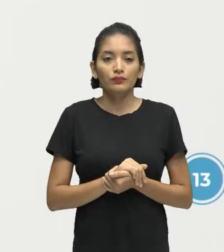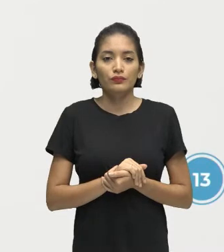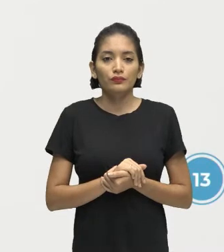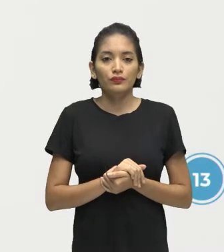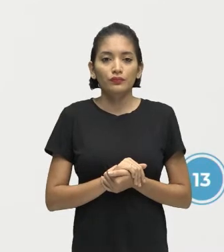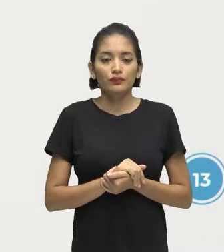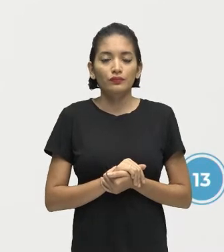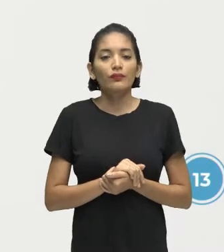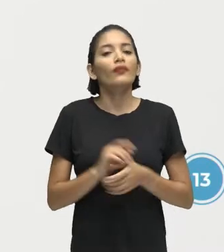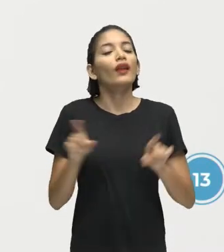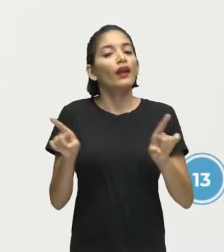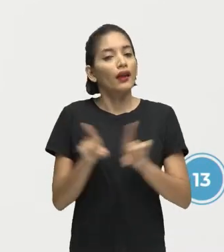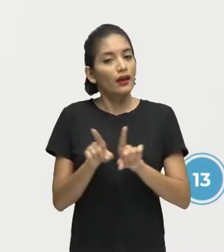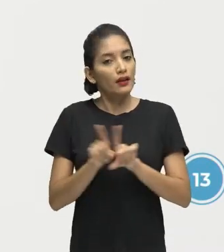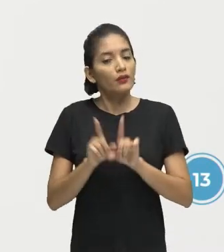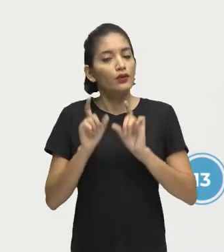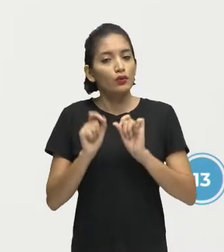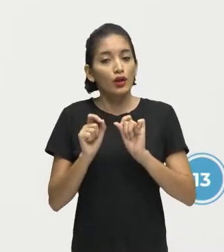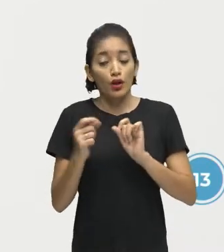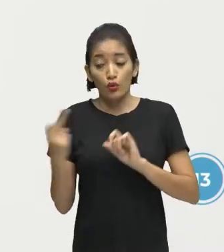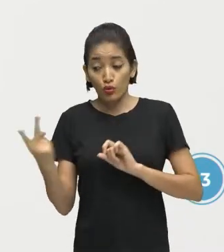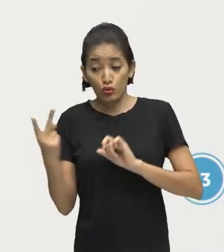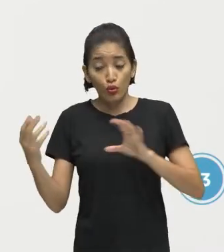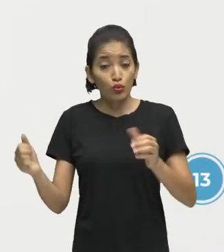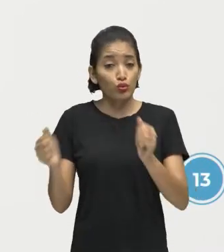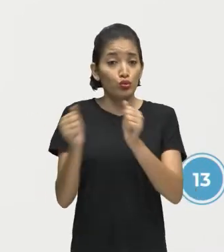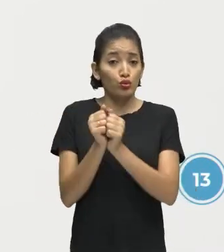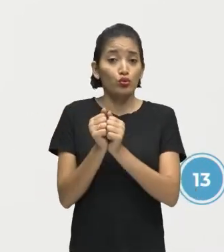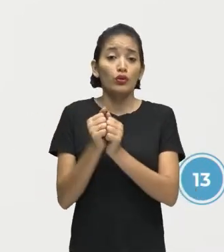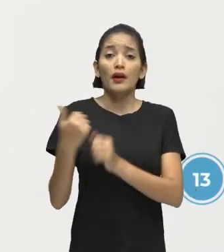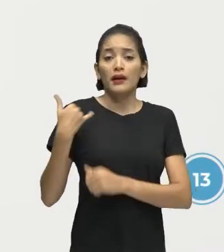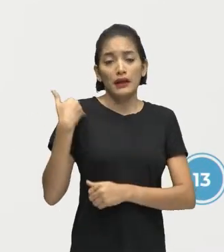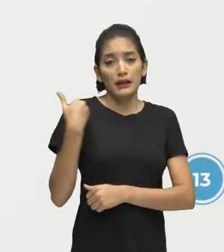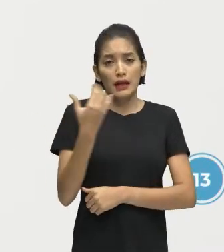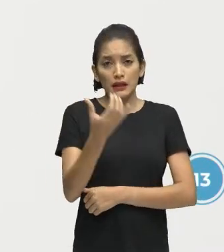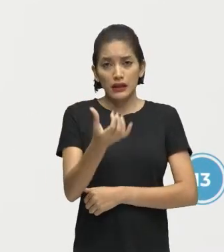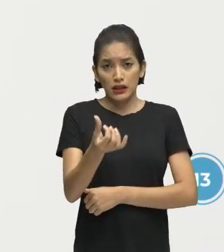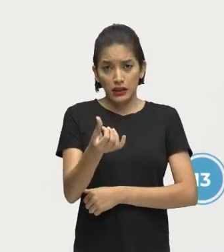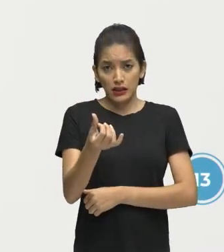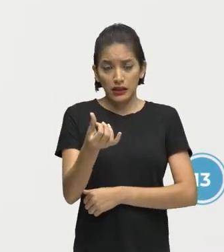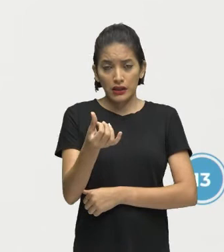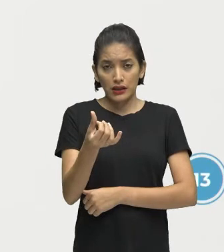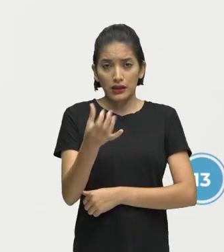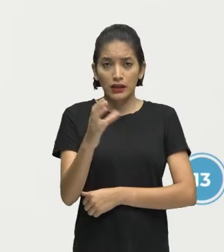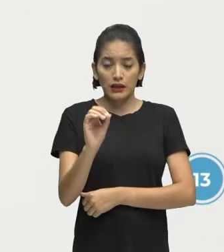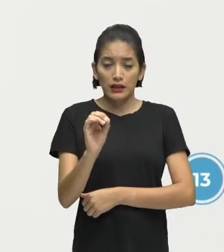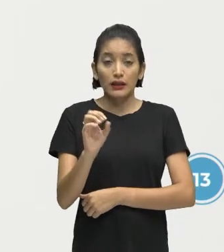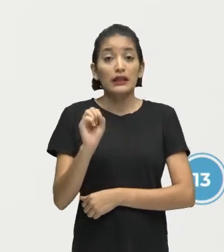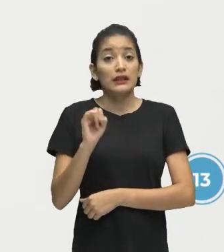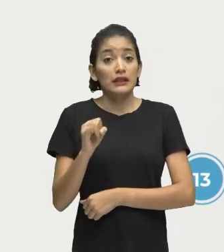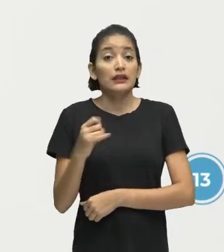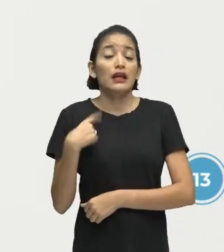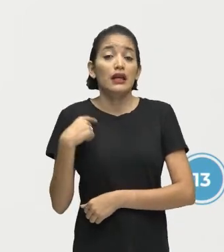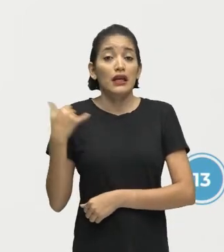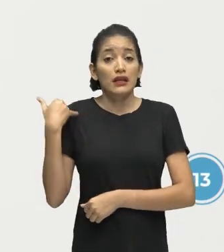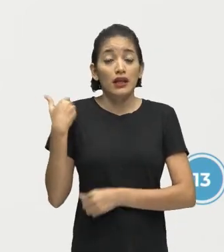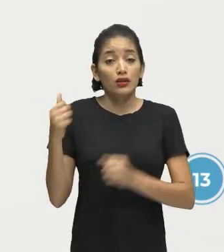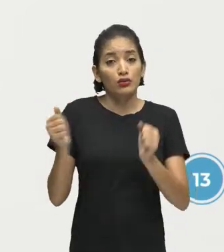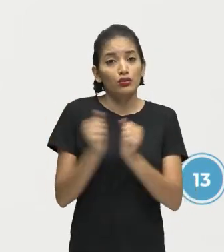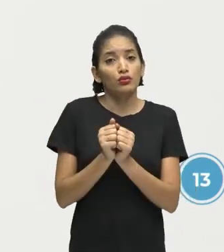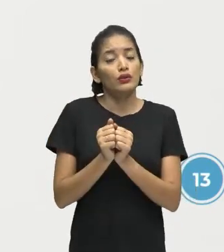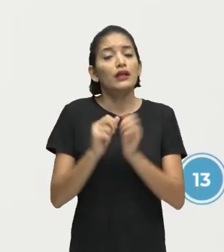e a gente tem o quê? Juntos eles têm 60 anos. Se a gente tem idades juntas, significa que a gente